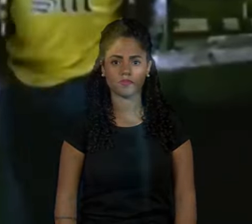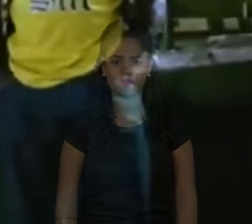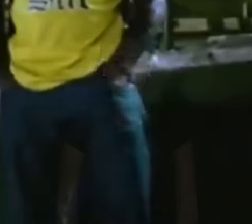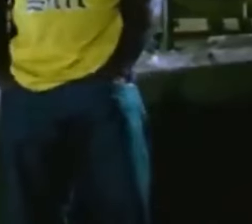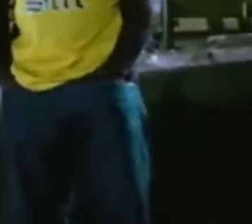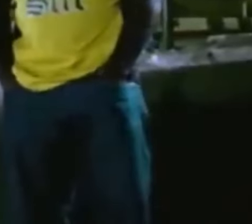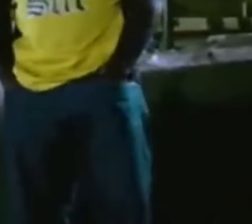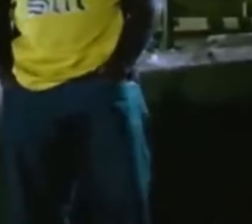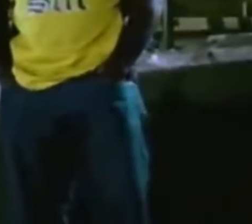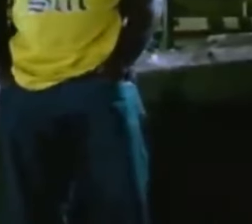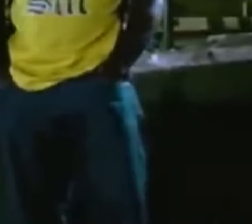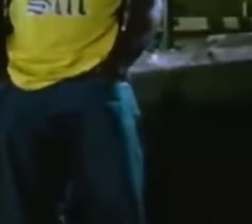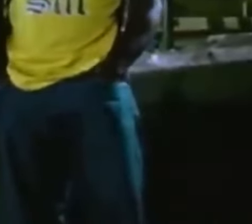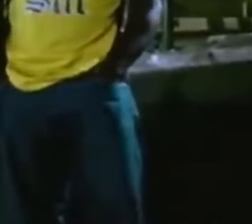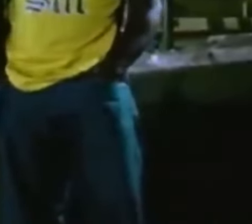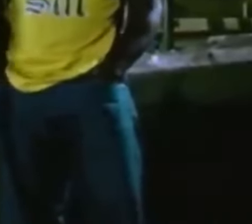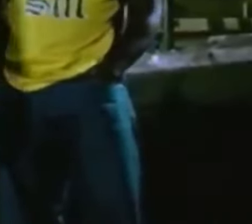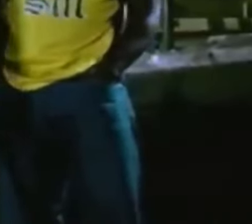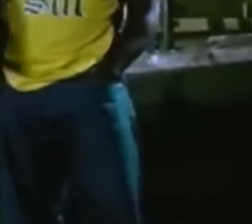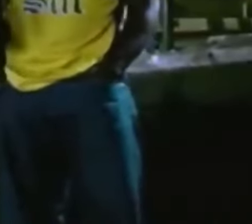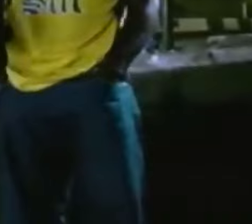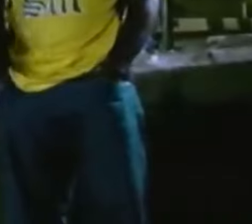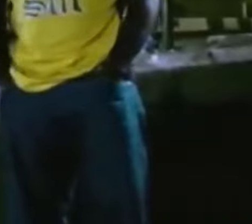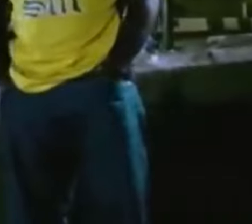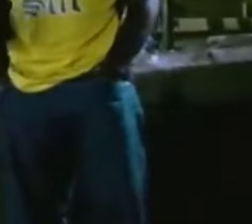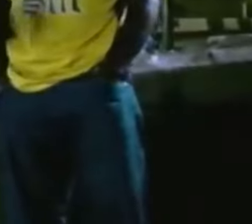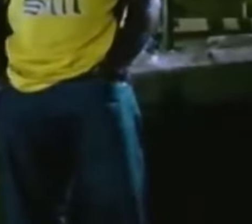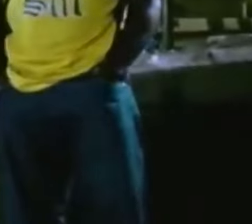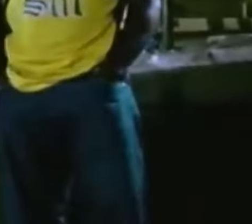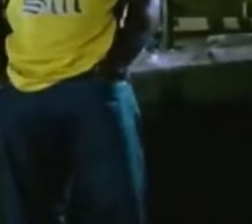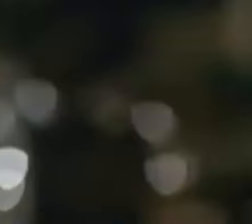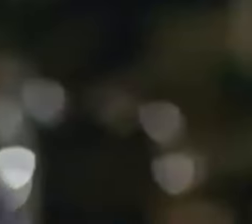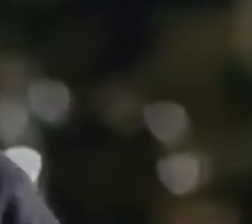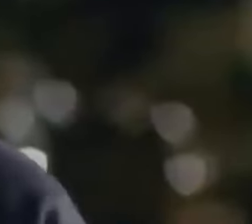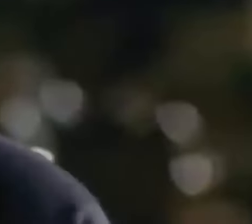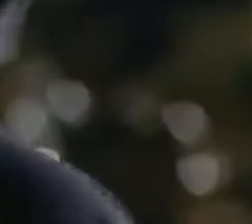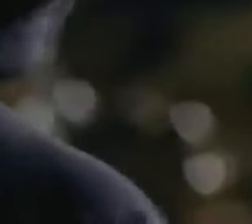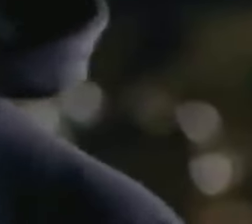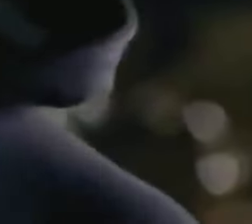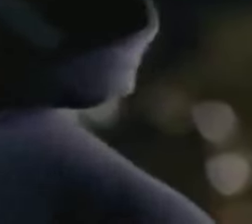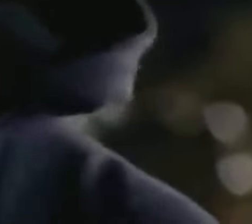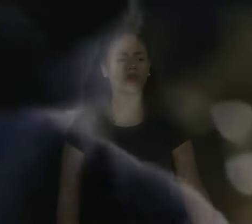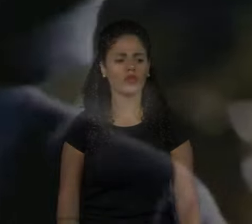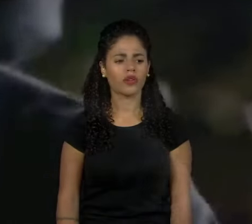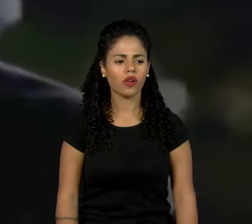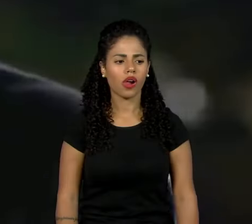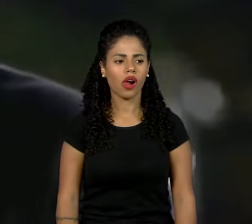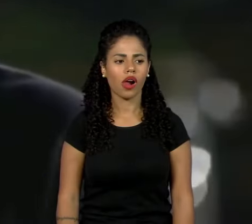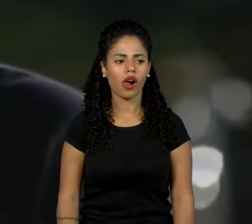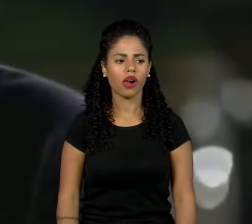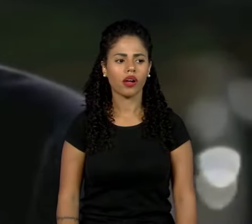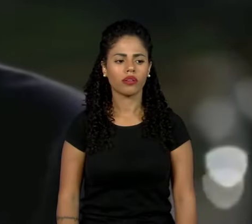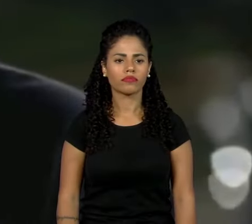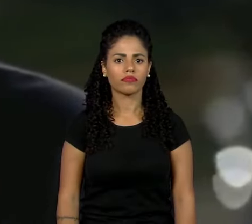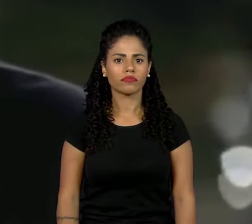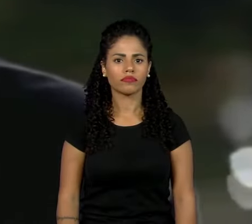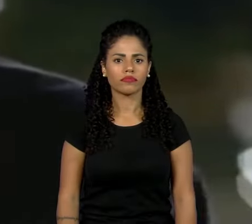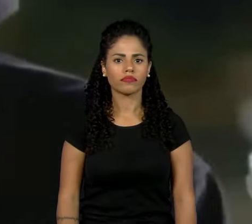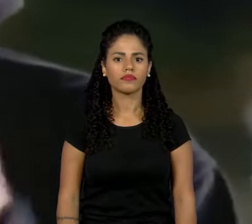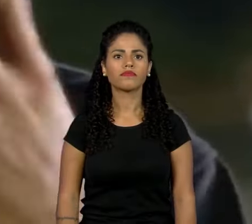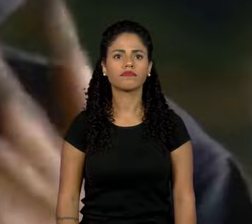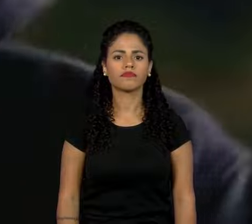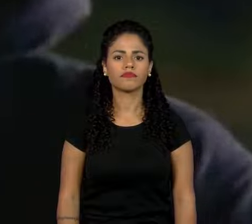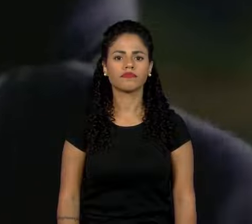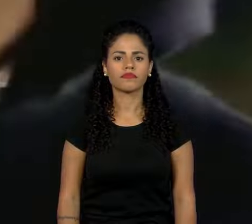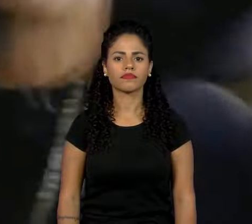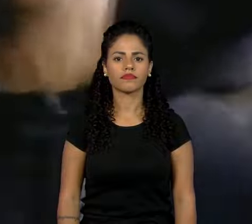Tudo vai, tudo é fácil, irmão. Logo mais vamos arrebentar no mundão. De cordão de elite, 18 quilates, põe no pulso